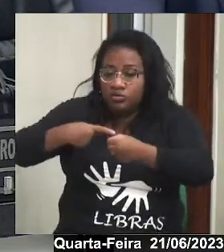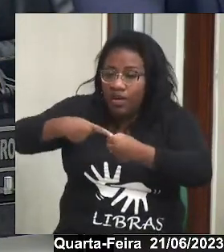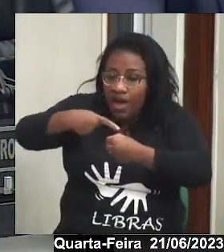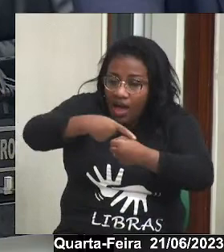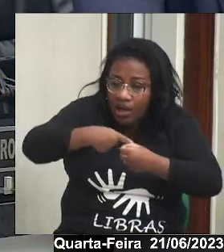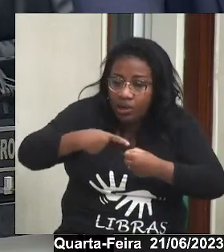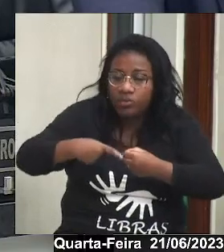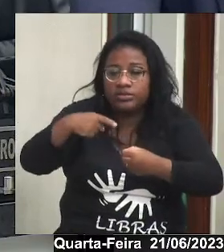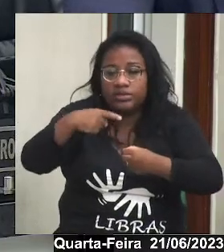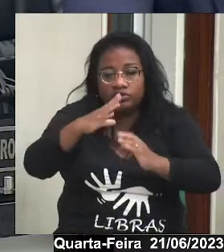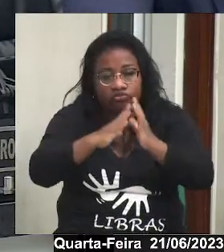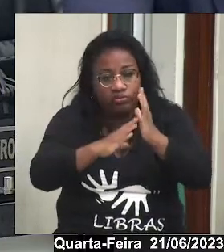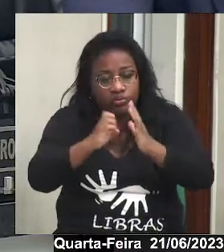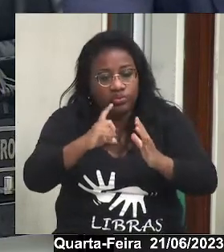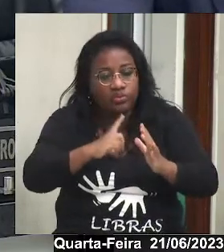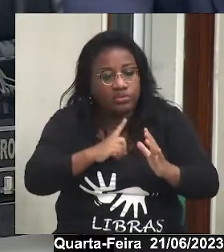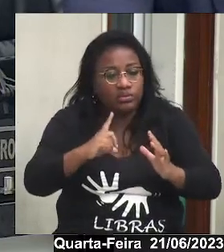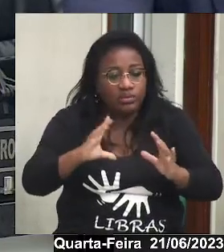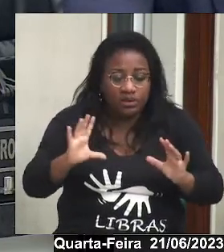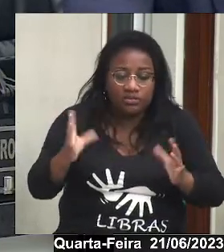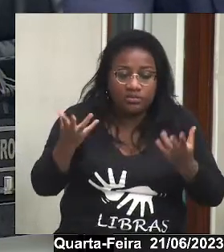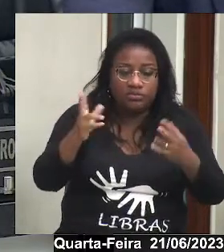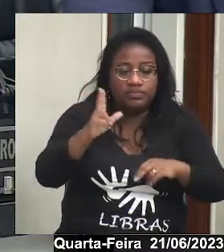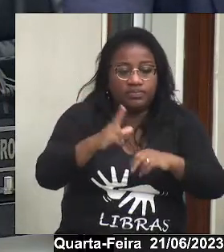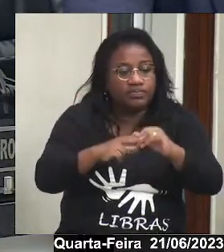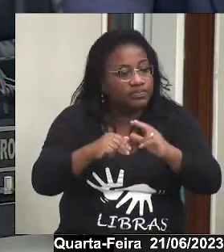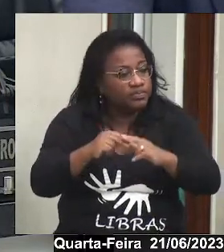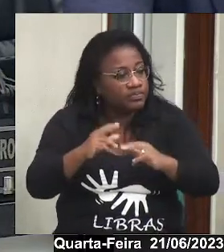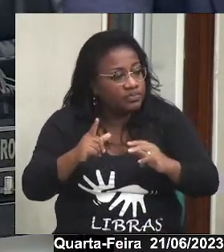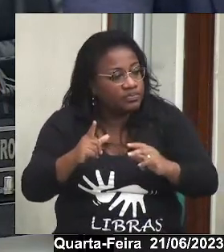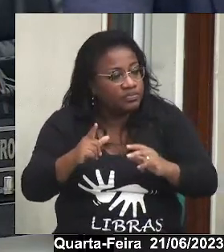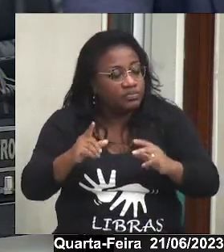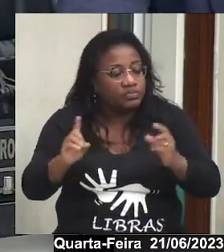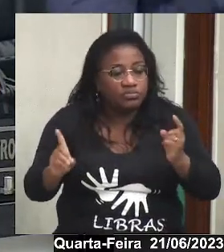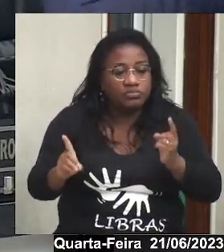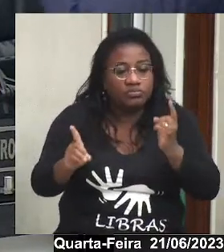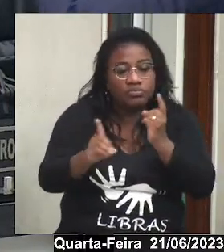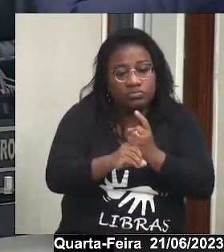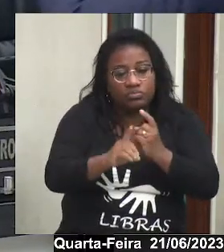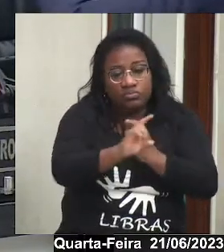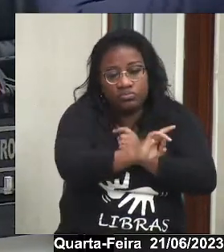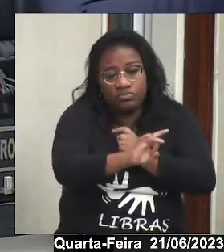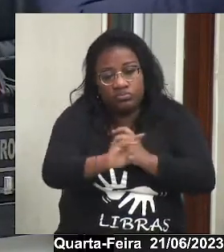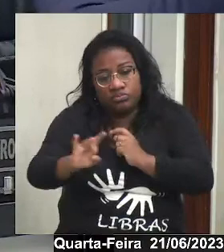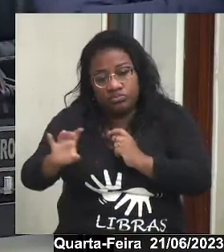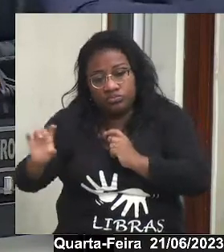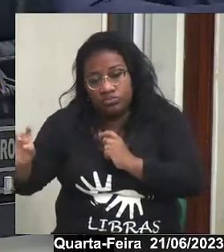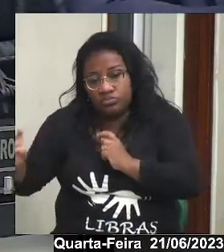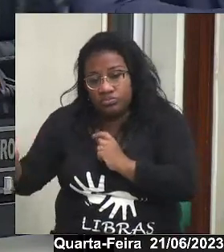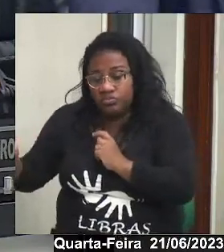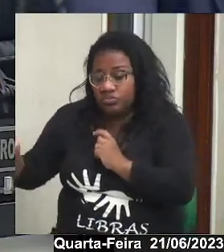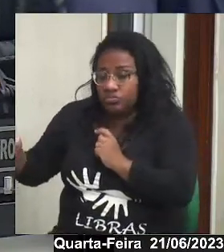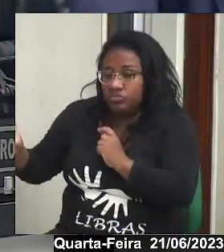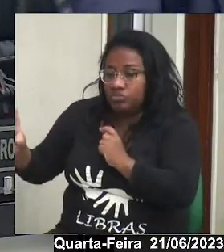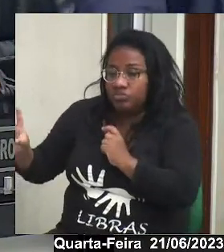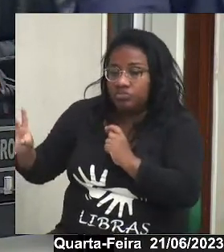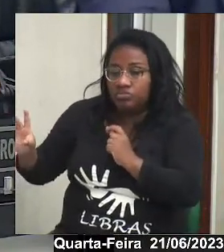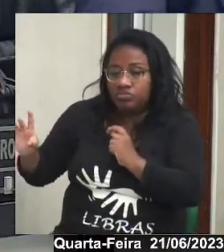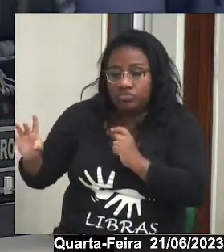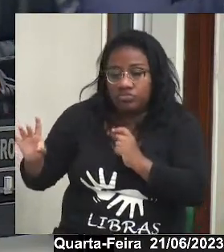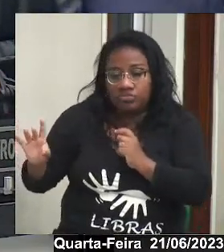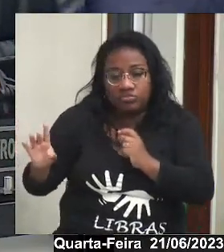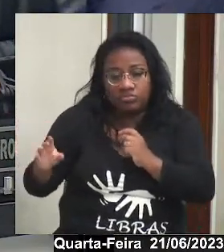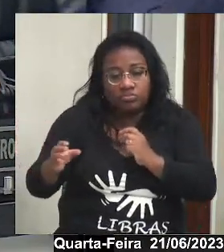bairros mais afastados, também questões que vá de encontro com a necessidade, que é o quê?